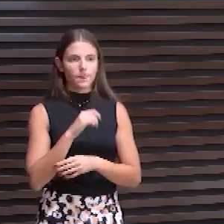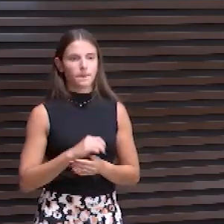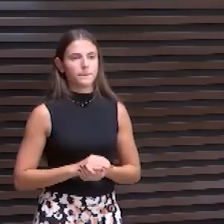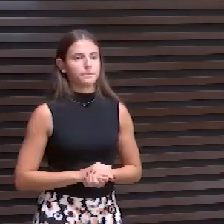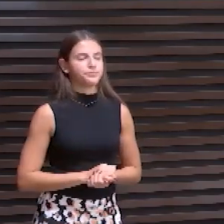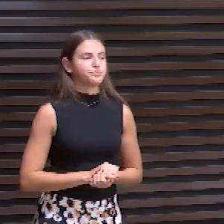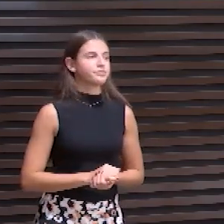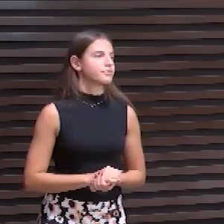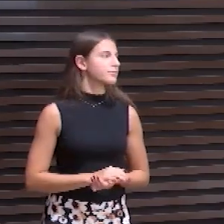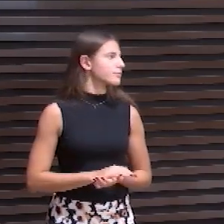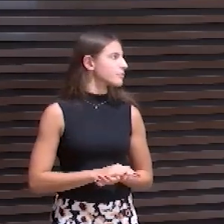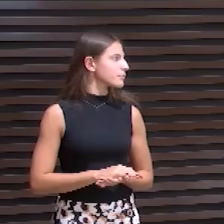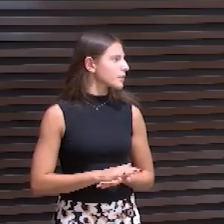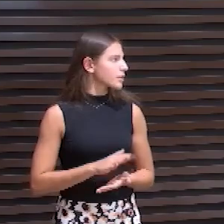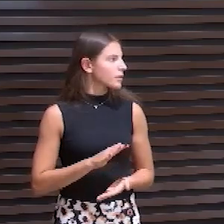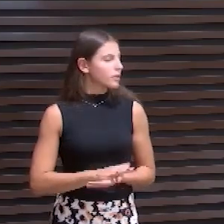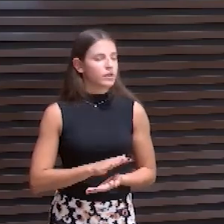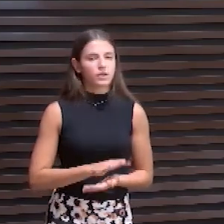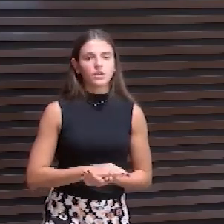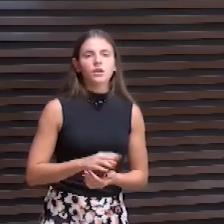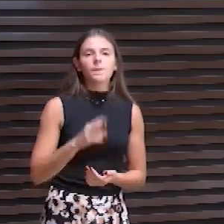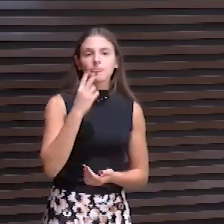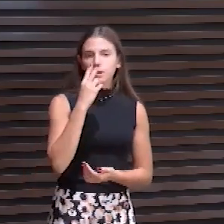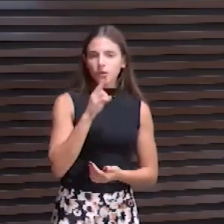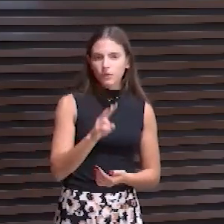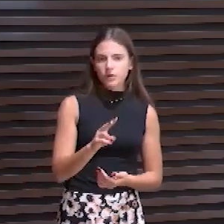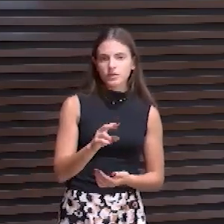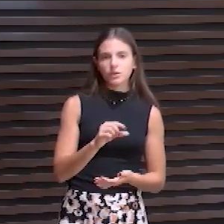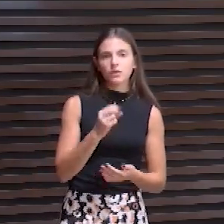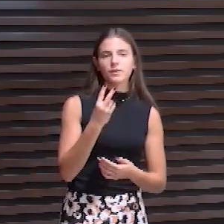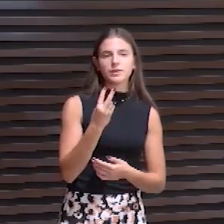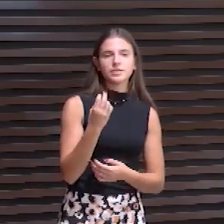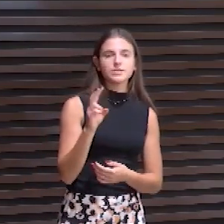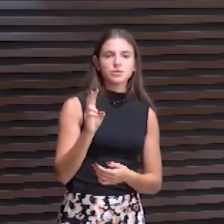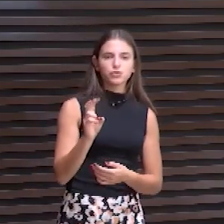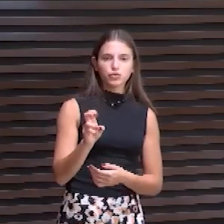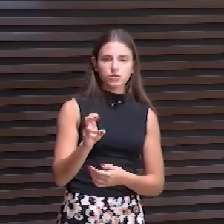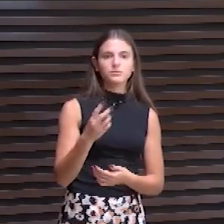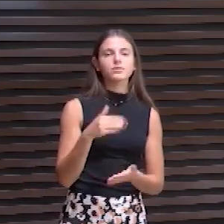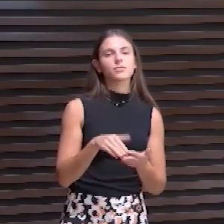Jesus. Então, observe o versículo 25 e 26.